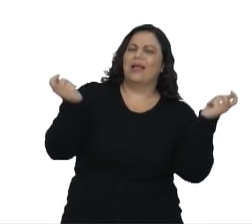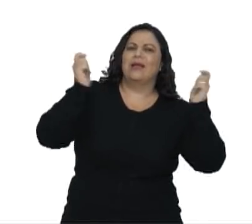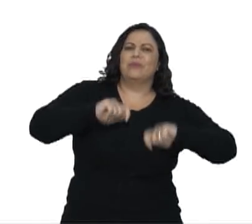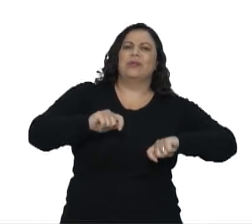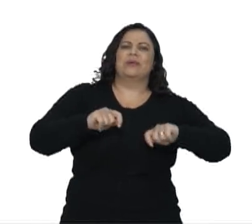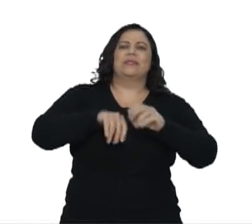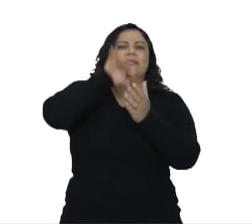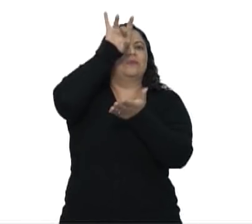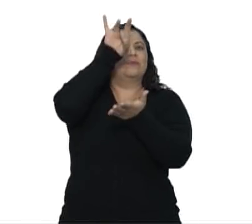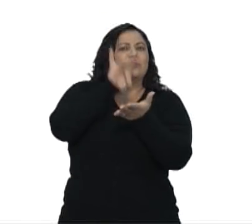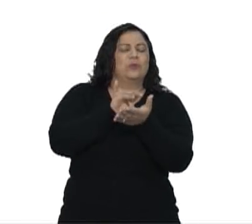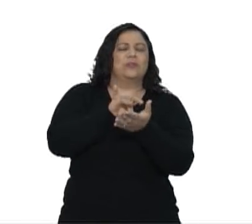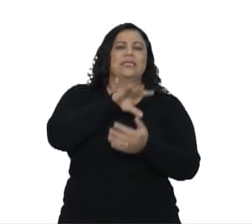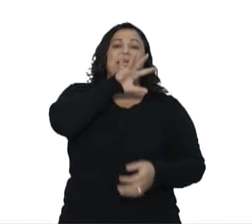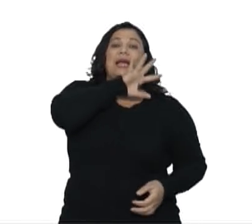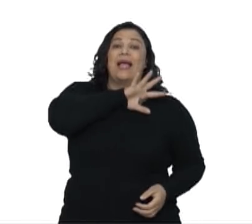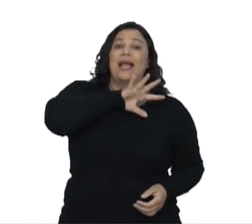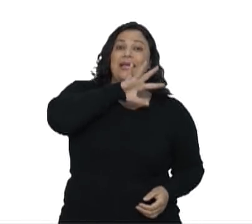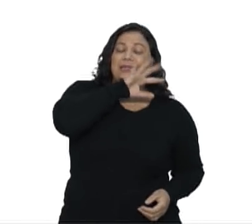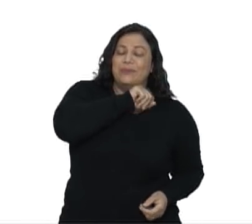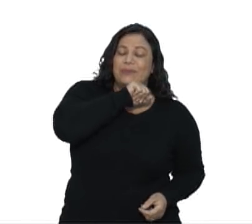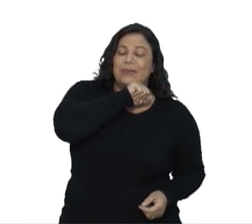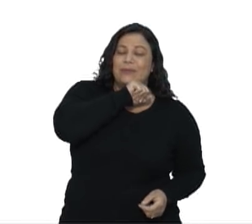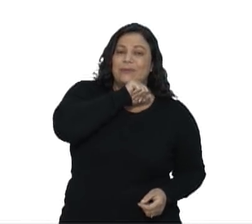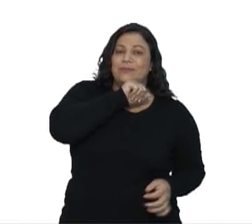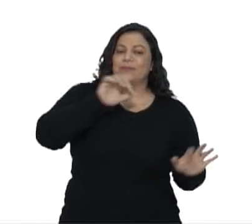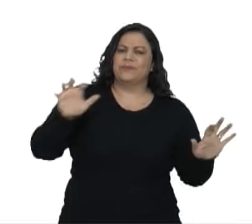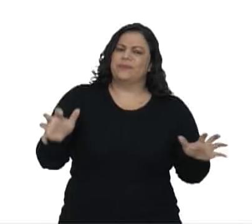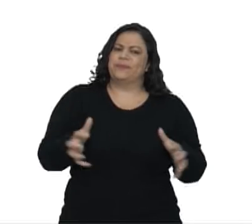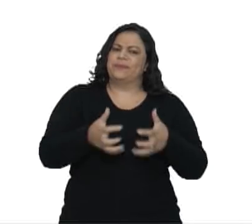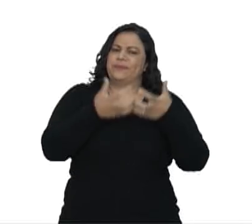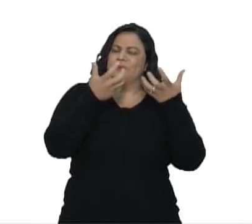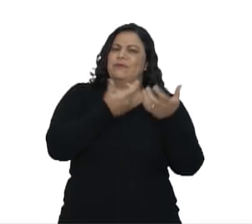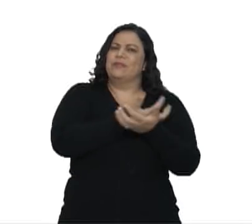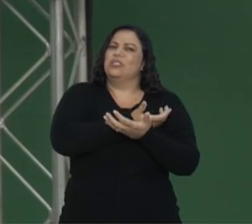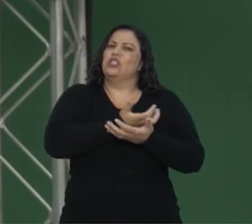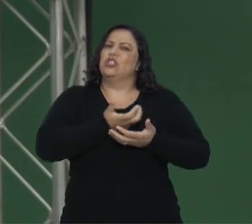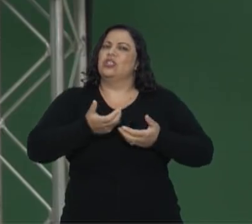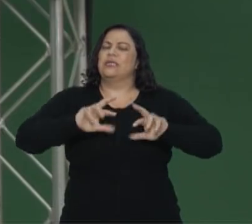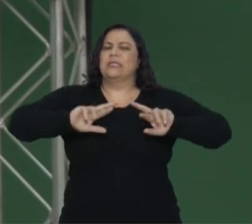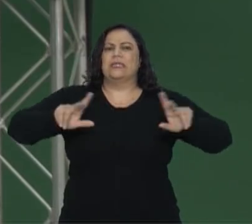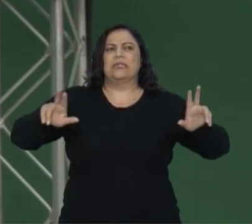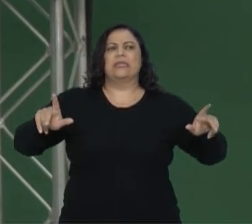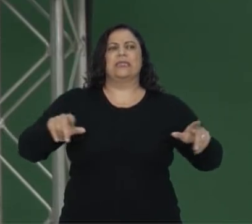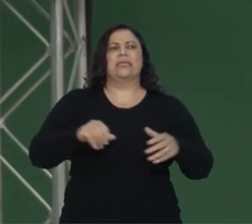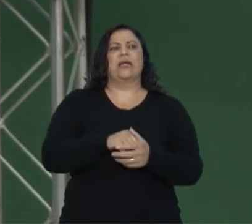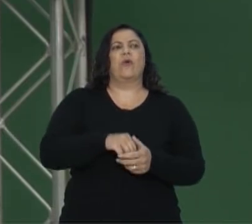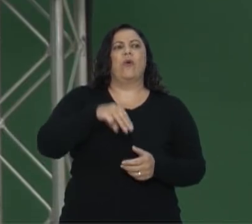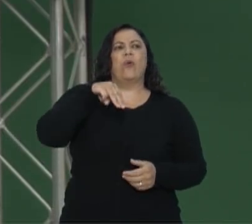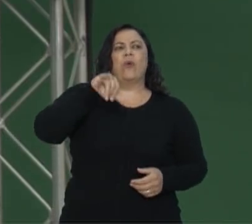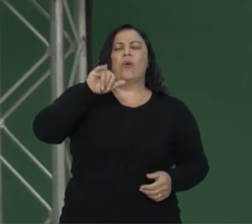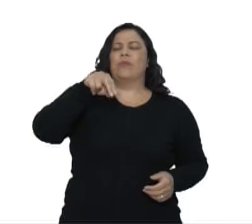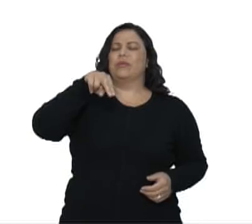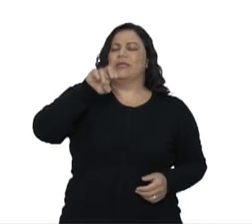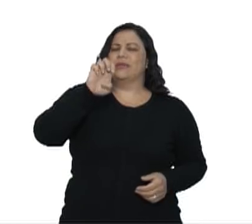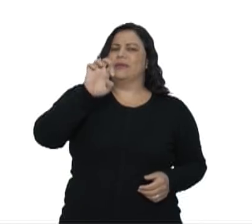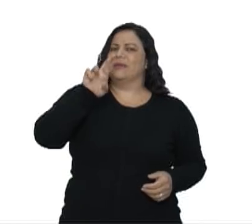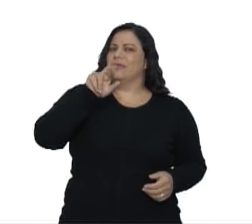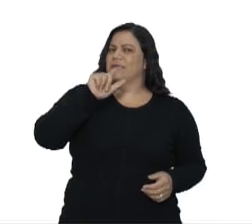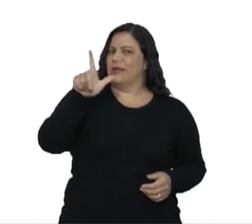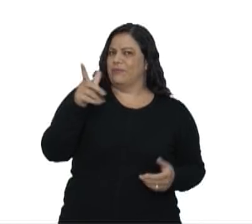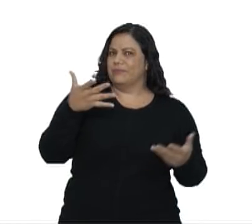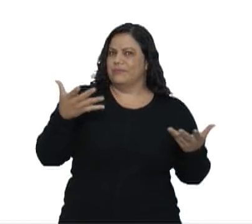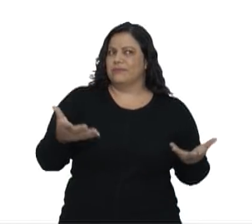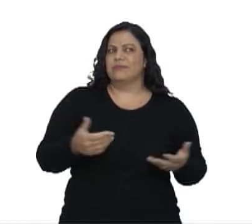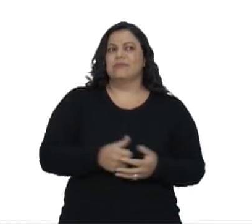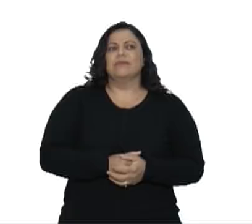origem animal, vegetal ou mineral. Nós já falamos isso numa aula. Tal como o nome indica, um